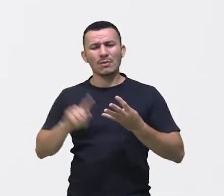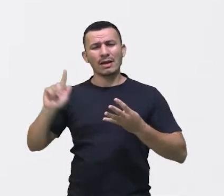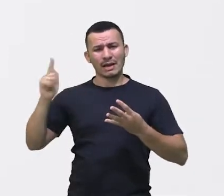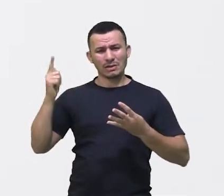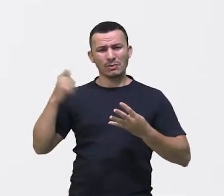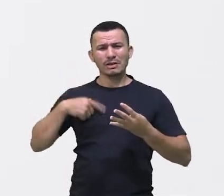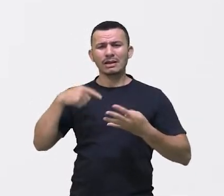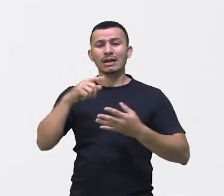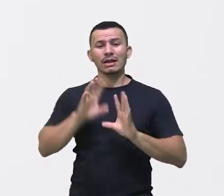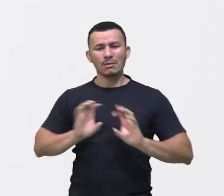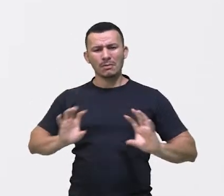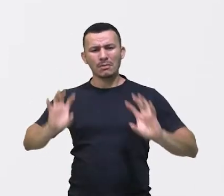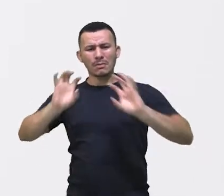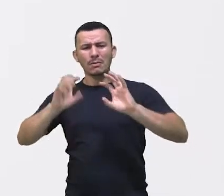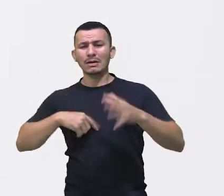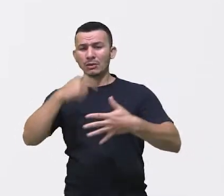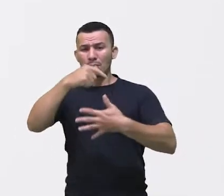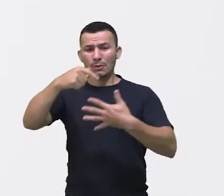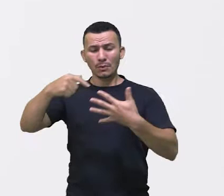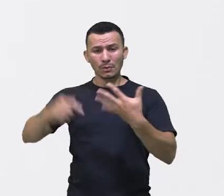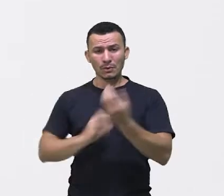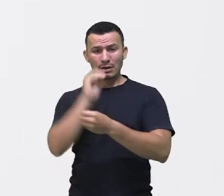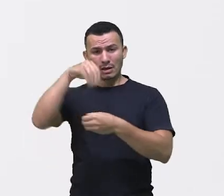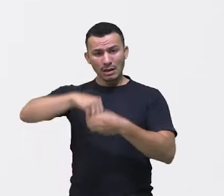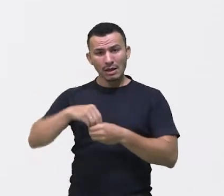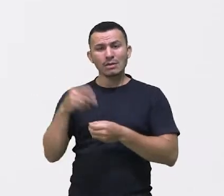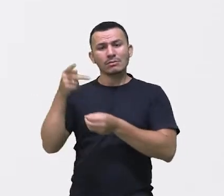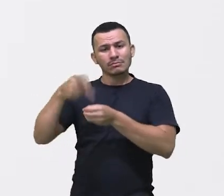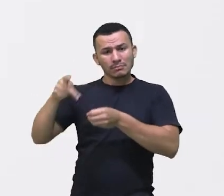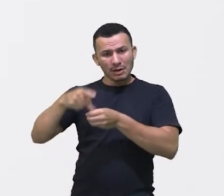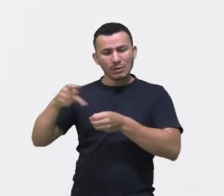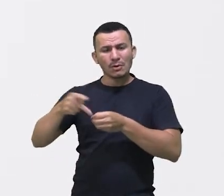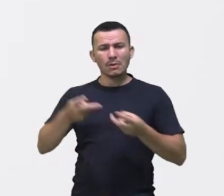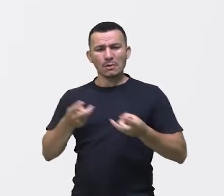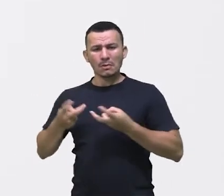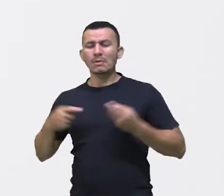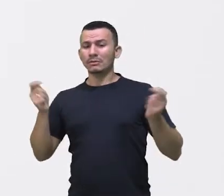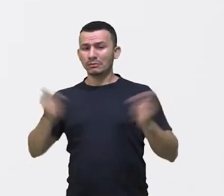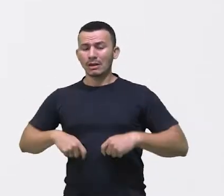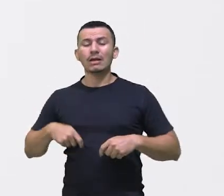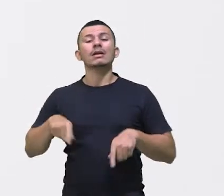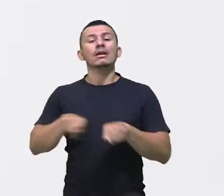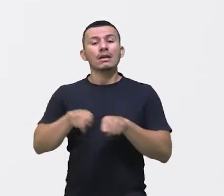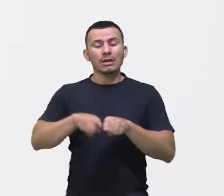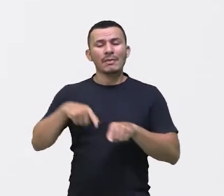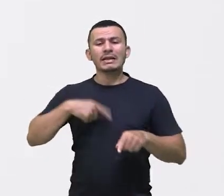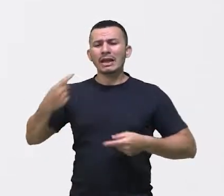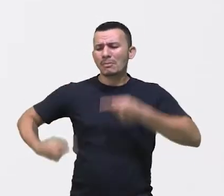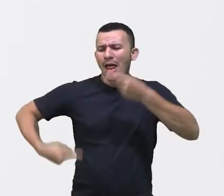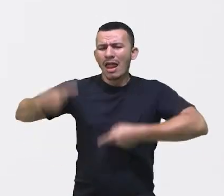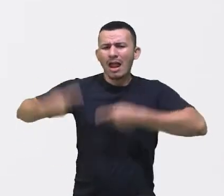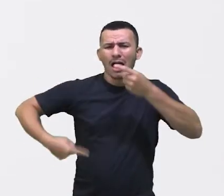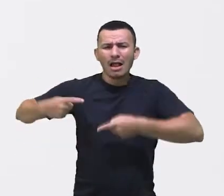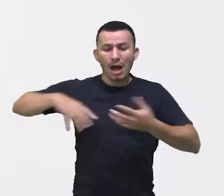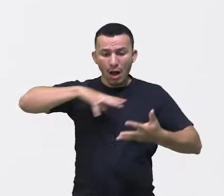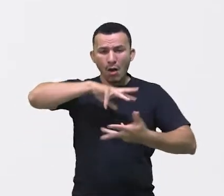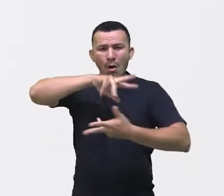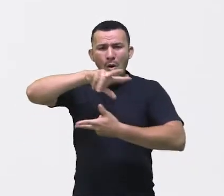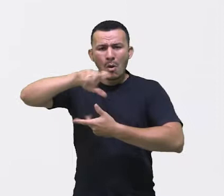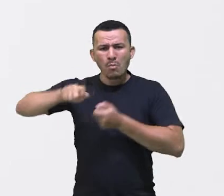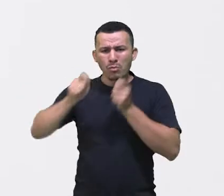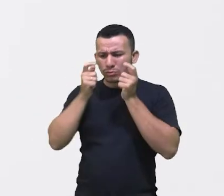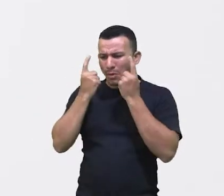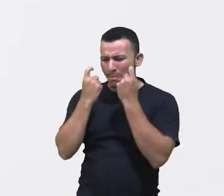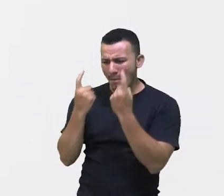gás e muitos outros, né? E é uma fonte de energia que ela é disputada pelo mundo inteiro, porque ela